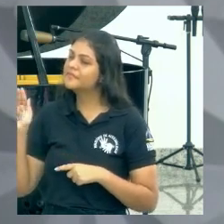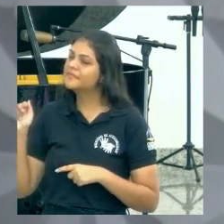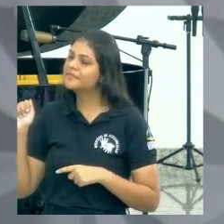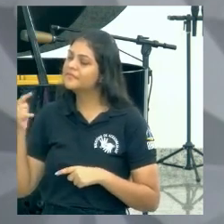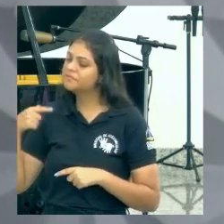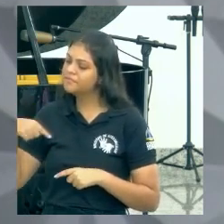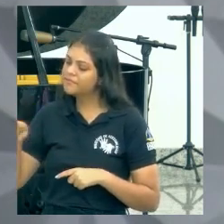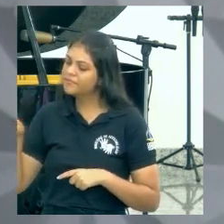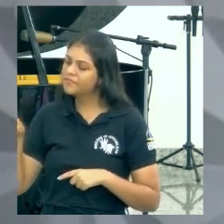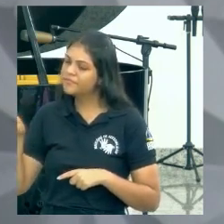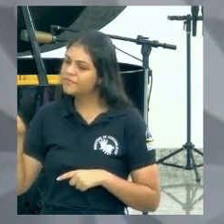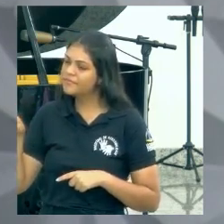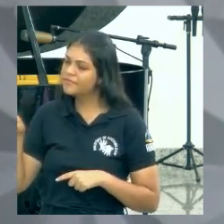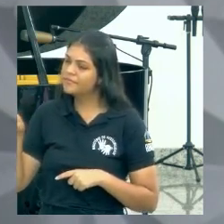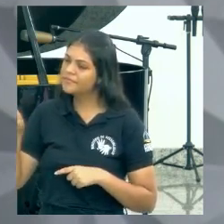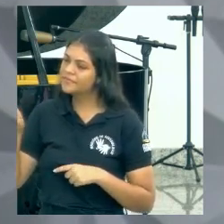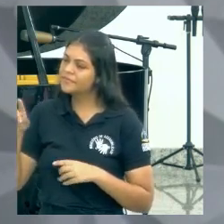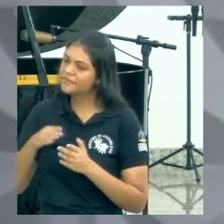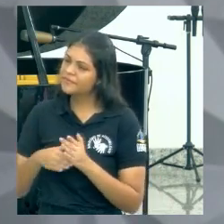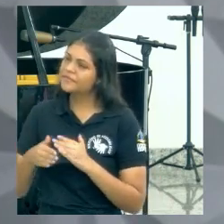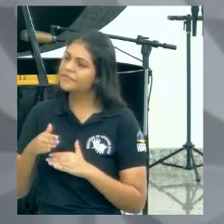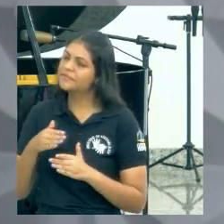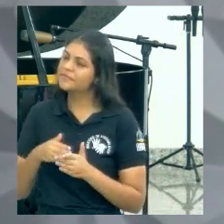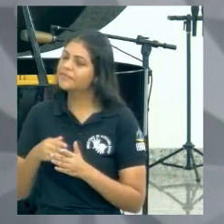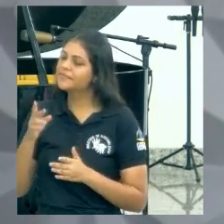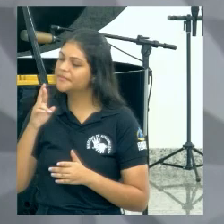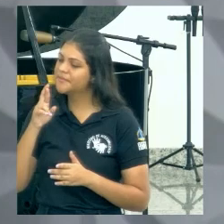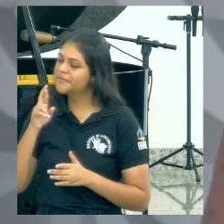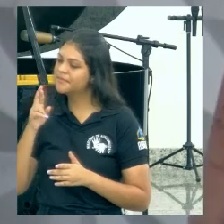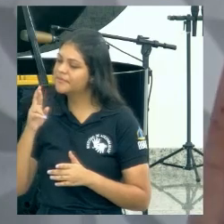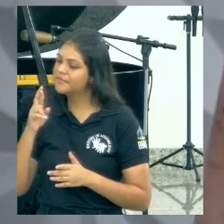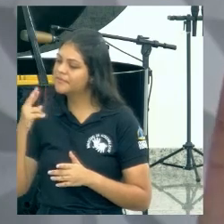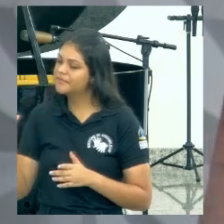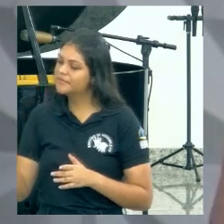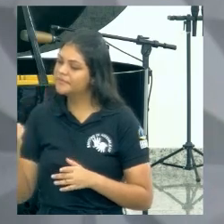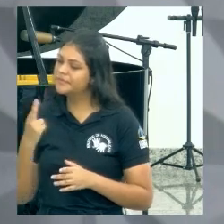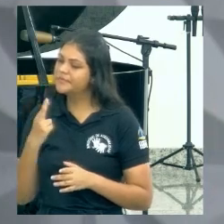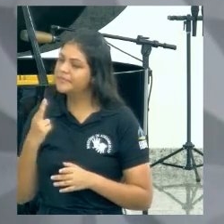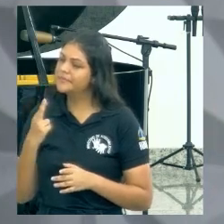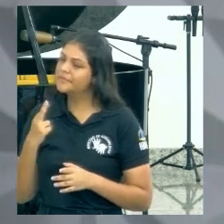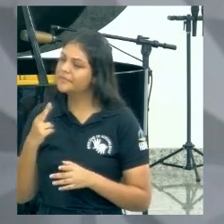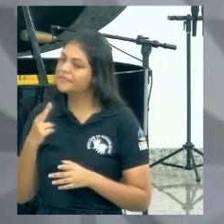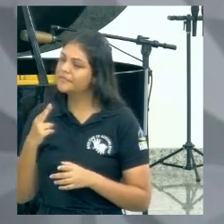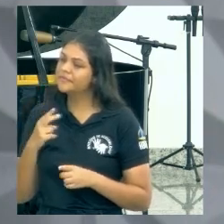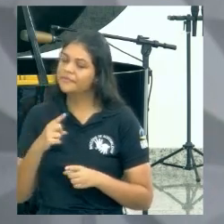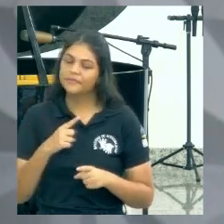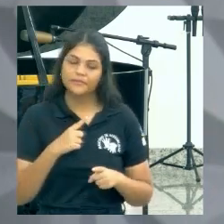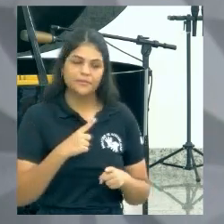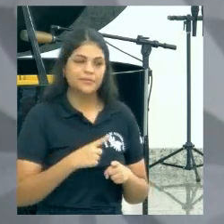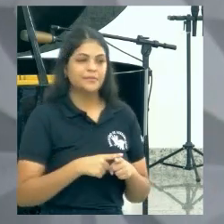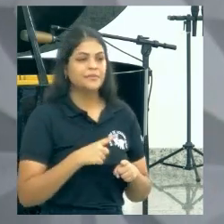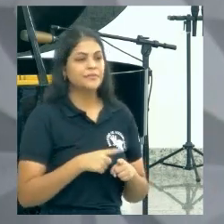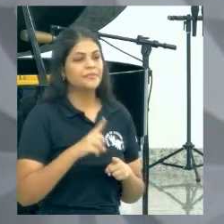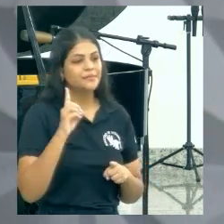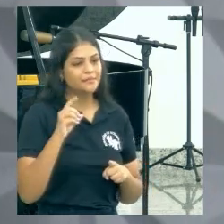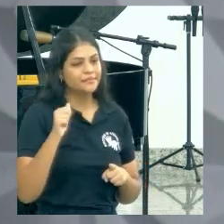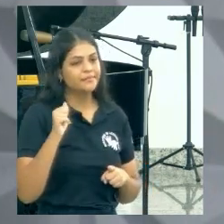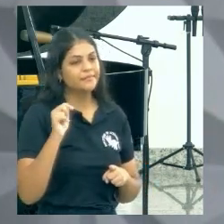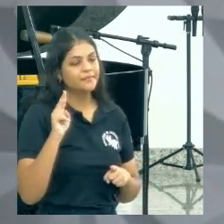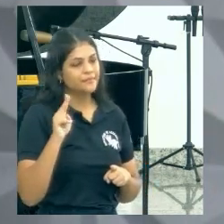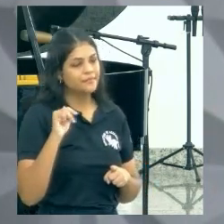geral? E a resposta que ele me deu foi: porque Davi é muito